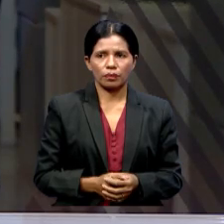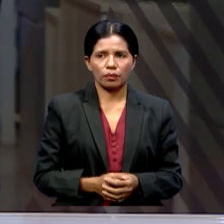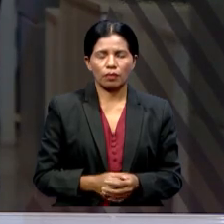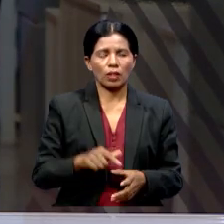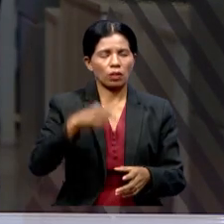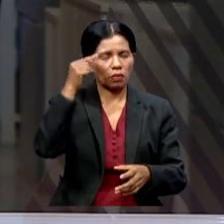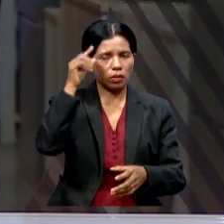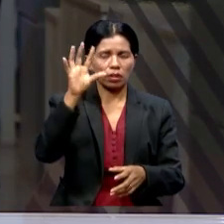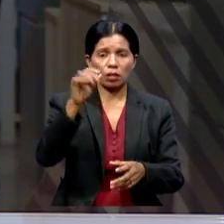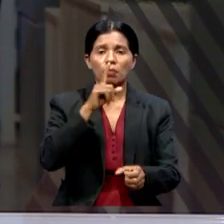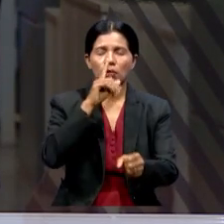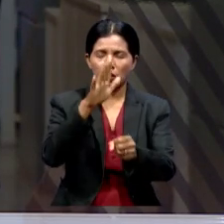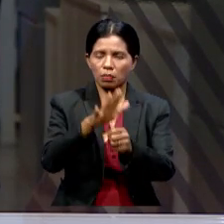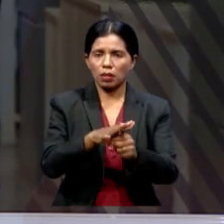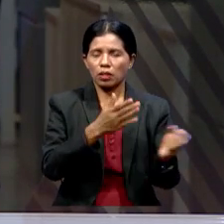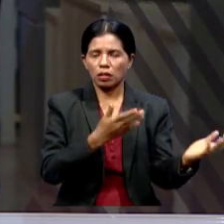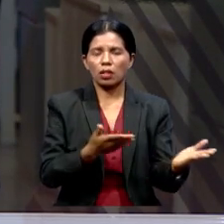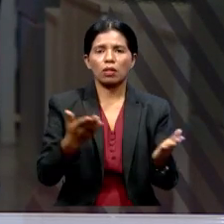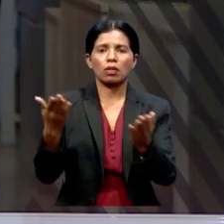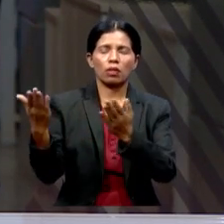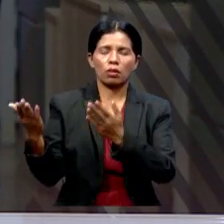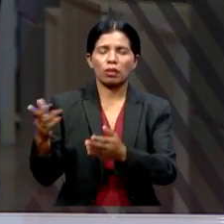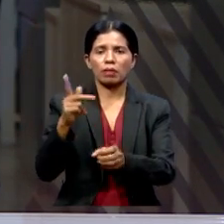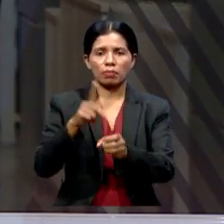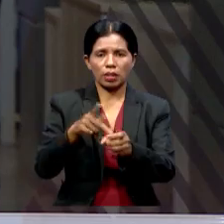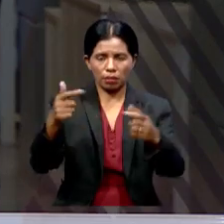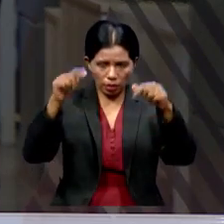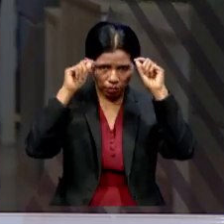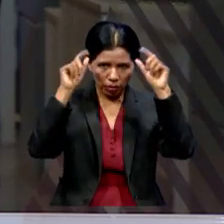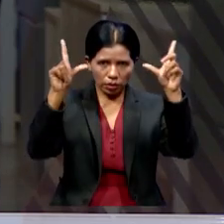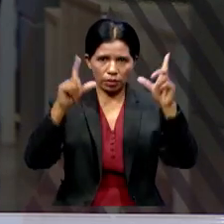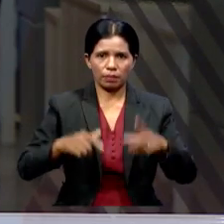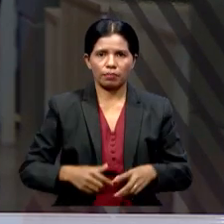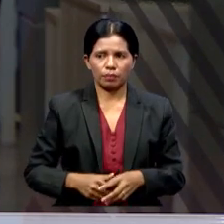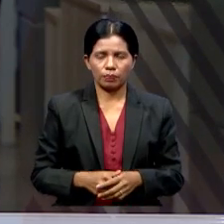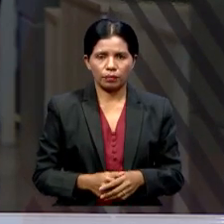Governo da CIA promete cidade a cadoras em Timor-Leste.